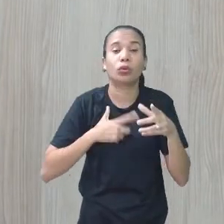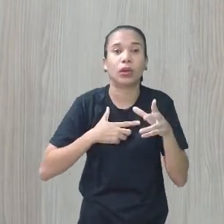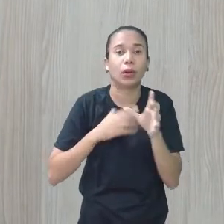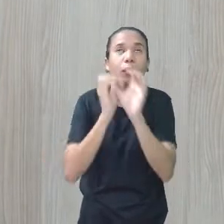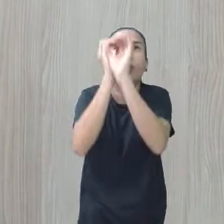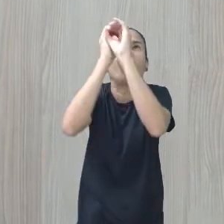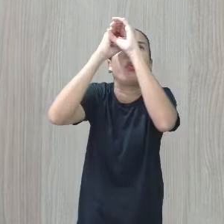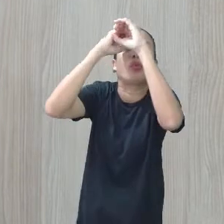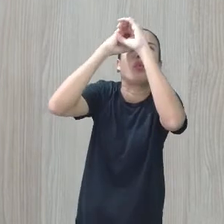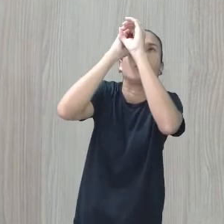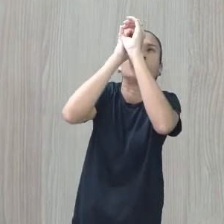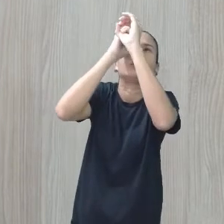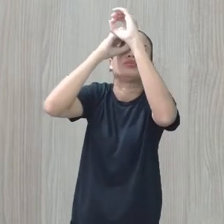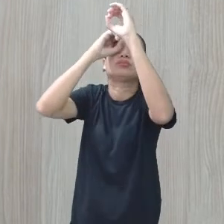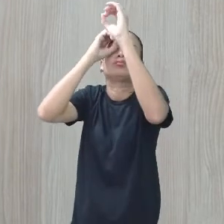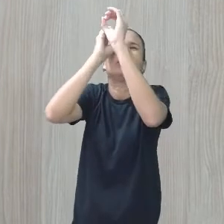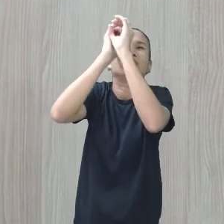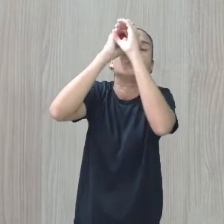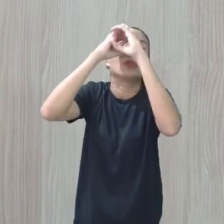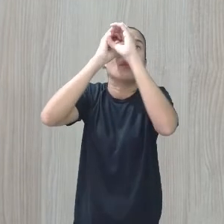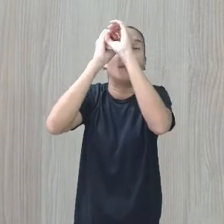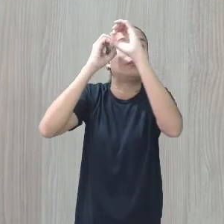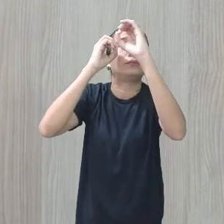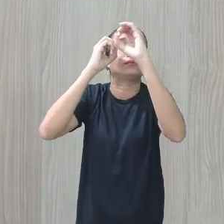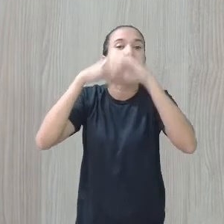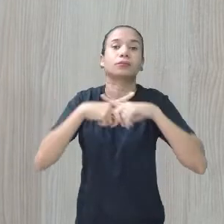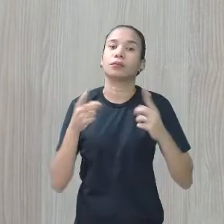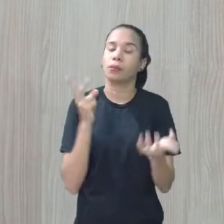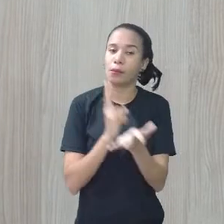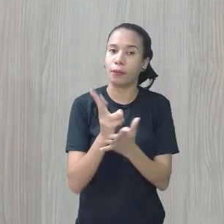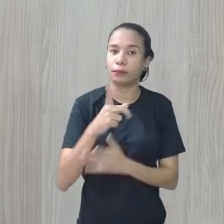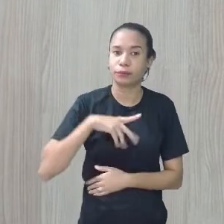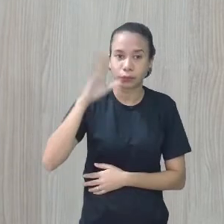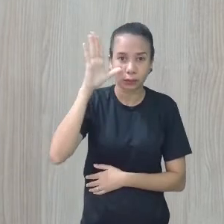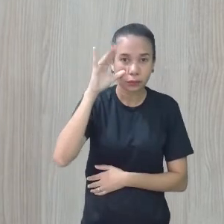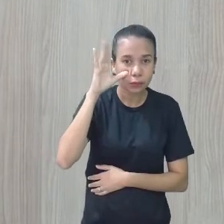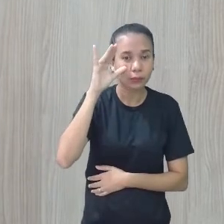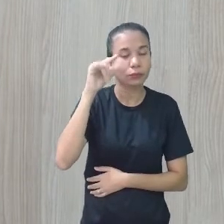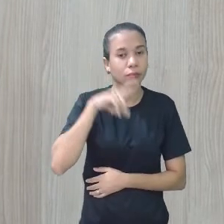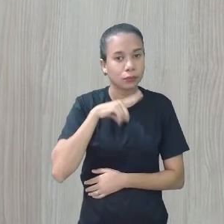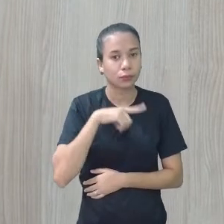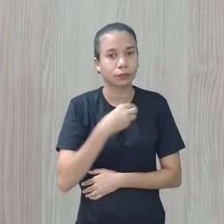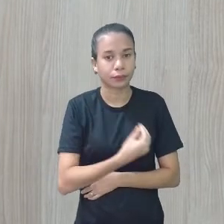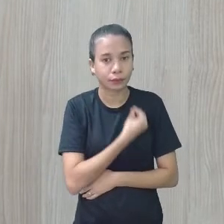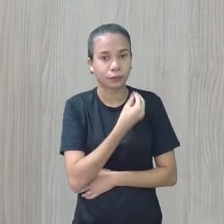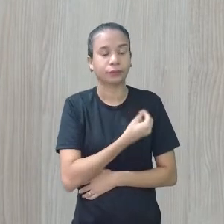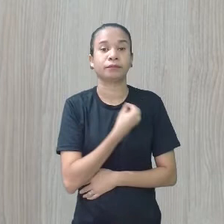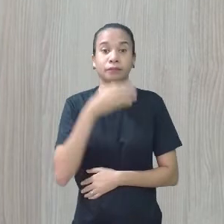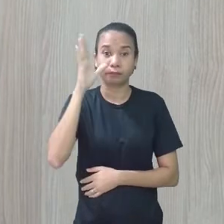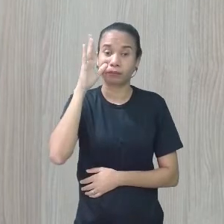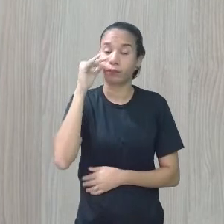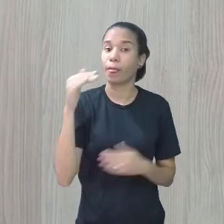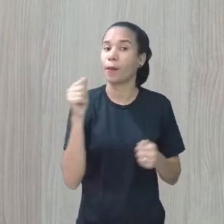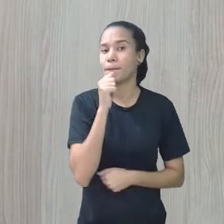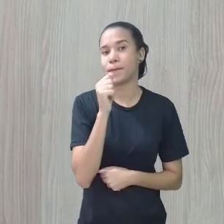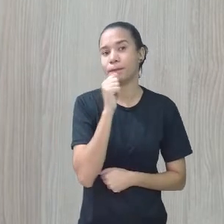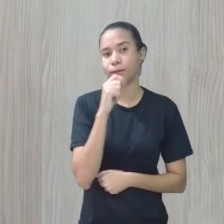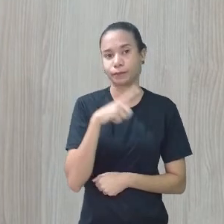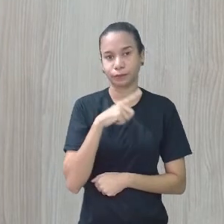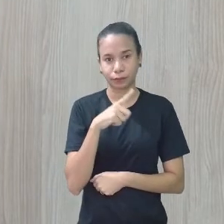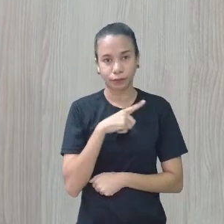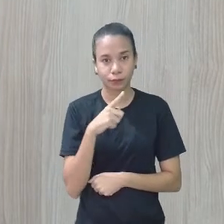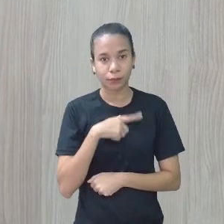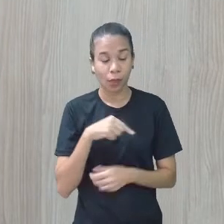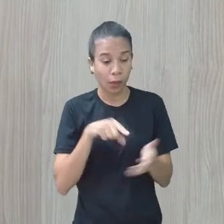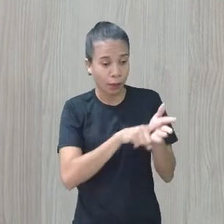todo um equipamento que possa nos ajudar. Mas ele sempre teve essa curiosidade, e essa curiosidade permanece até hoje,